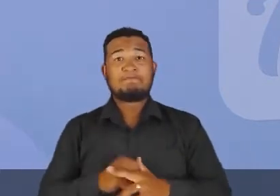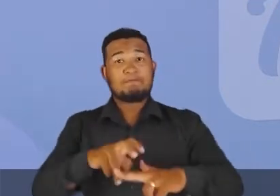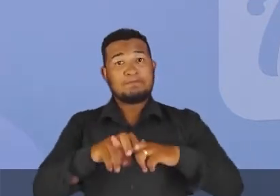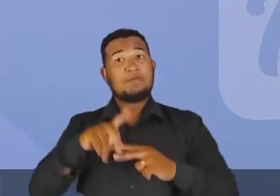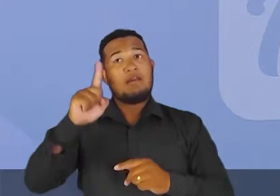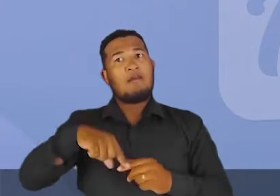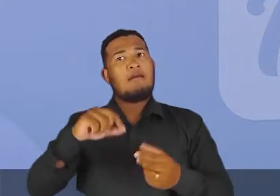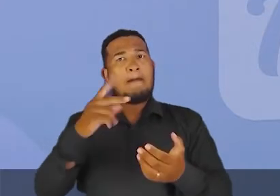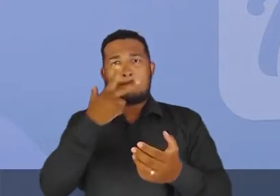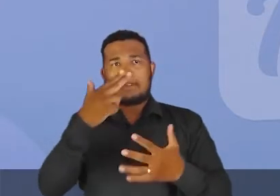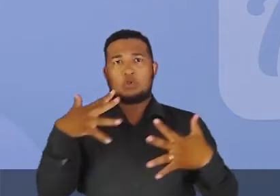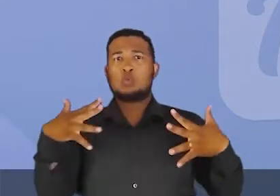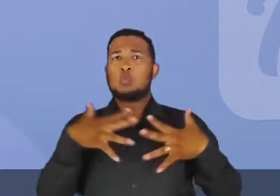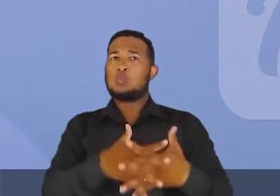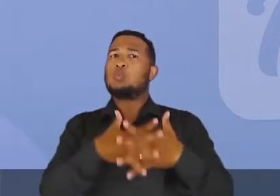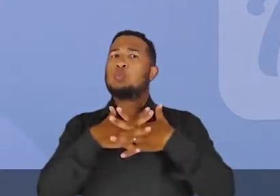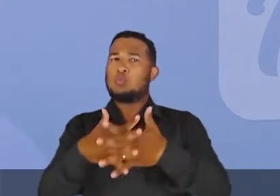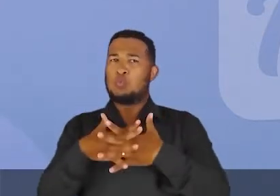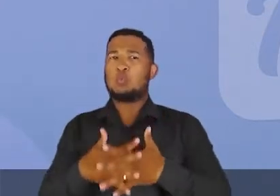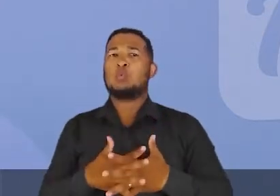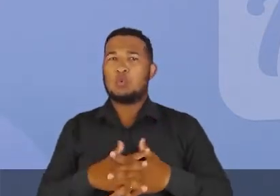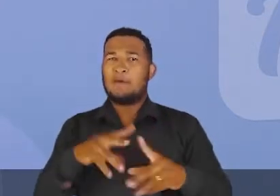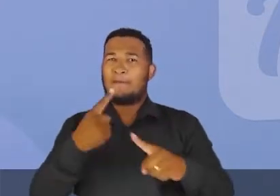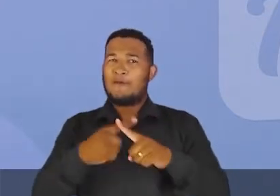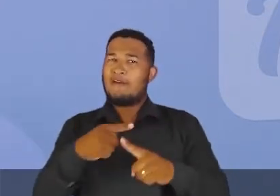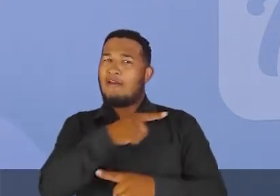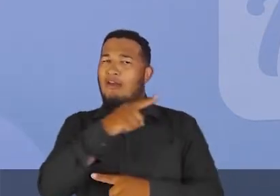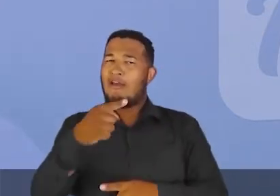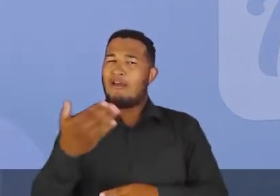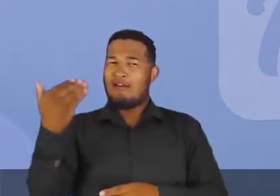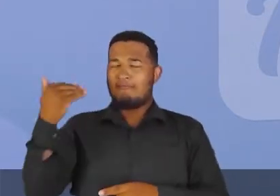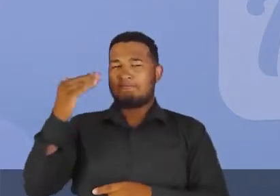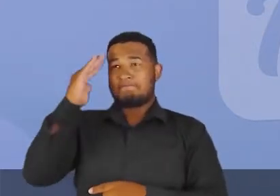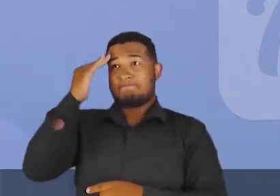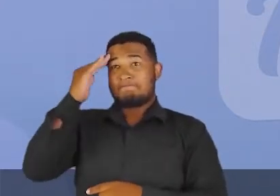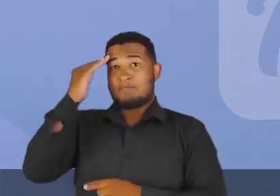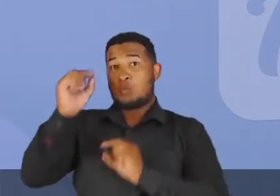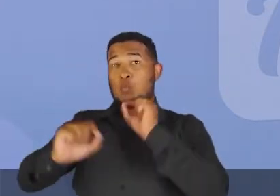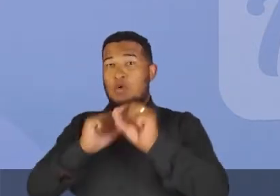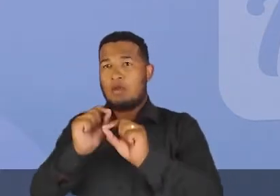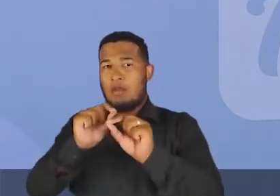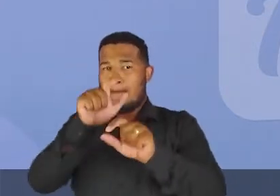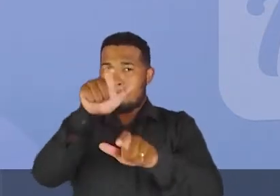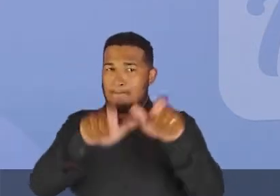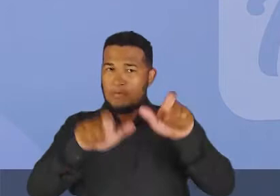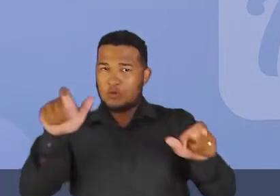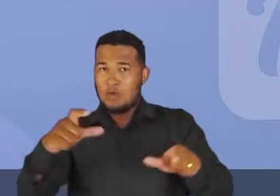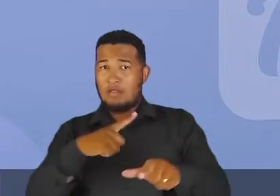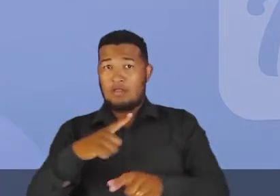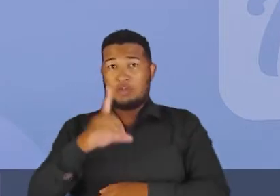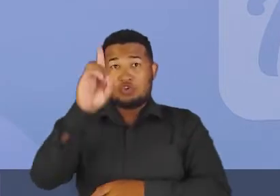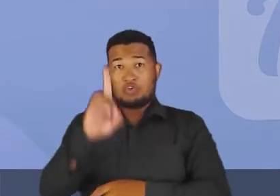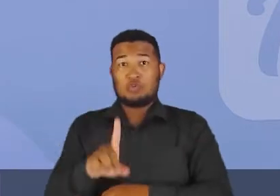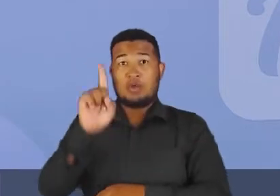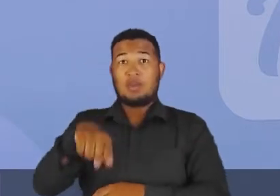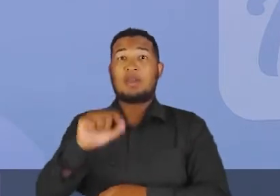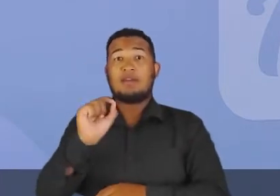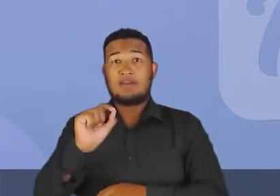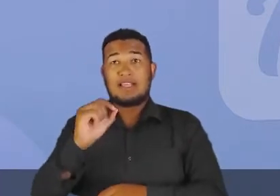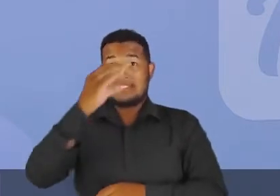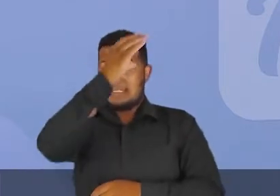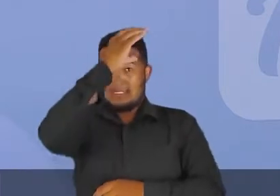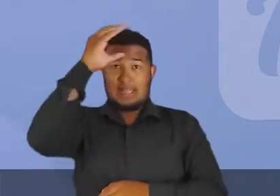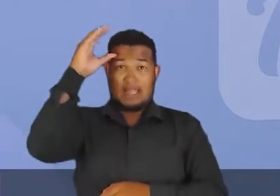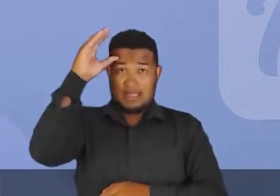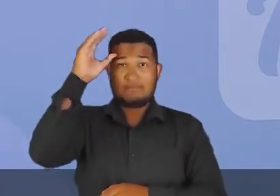situação complexa, né? Porque eles entendiam que as pessoas que tinham direitos eram os